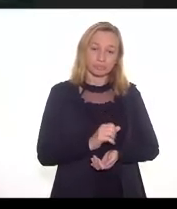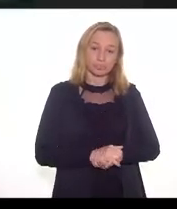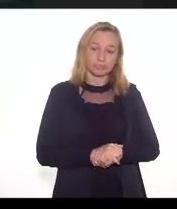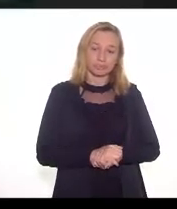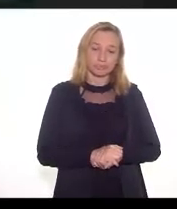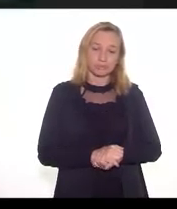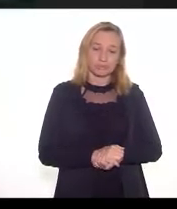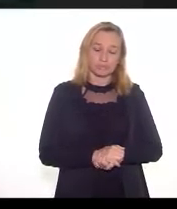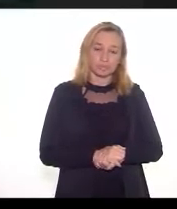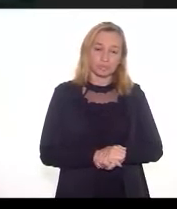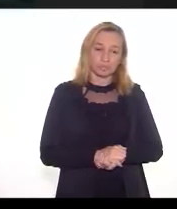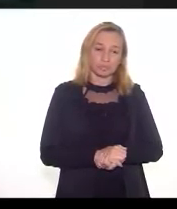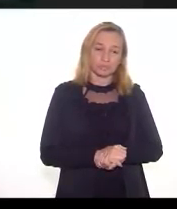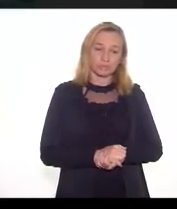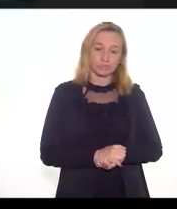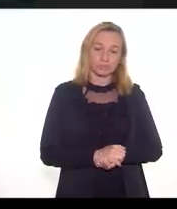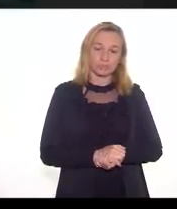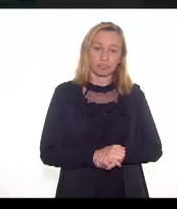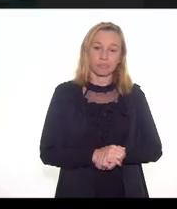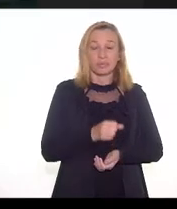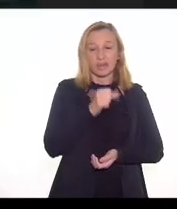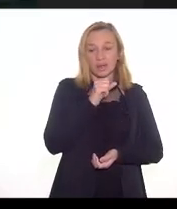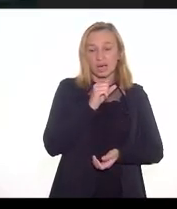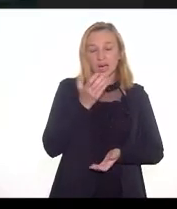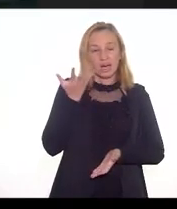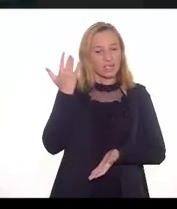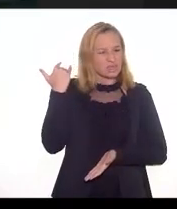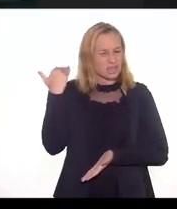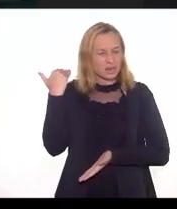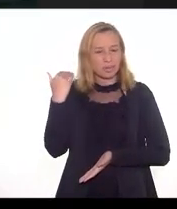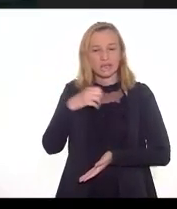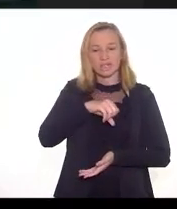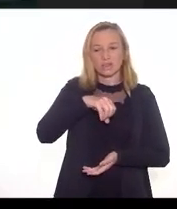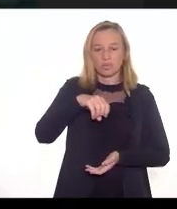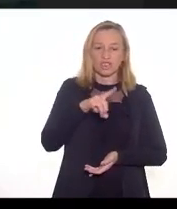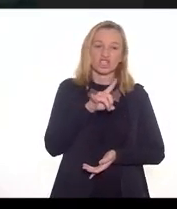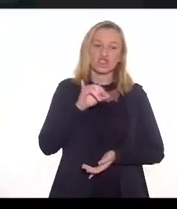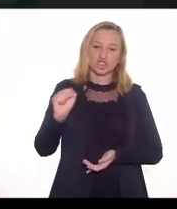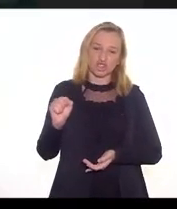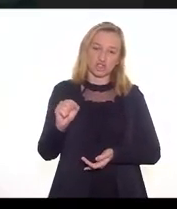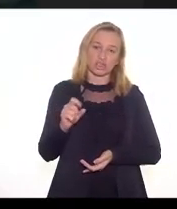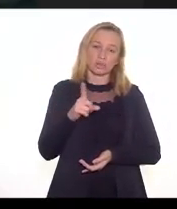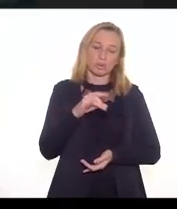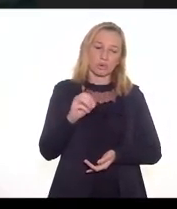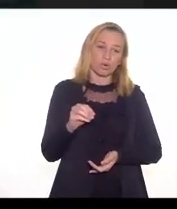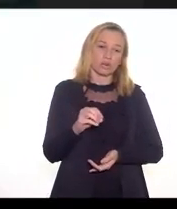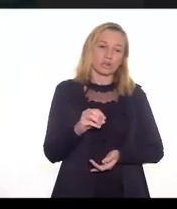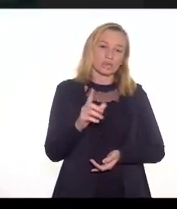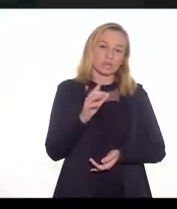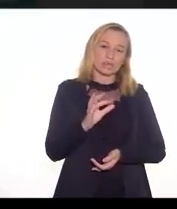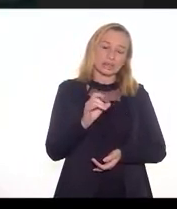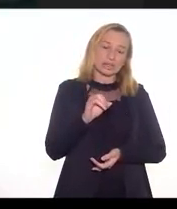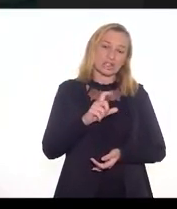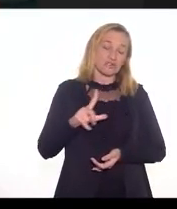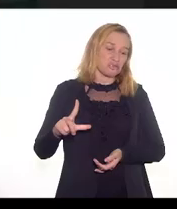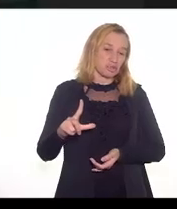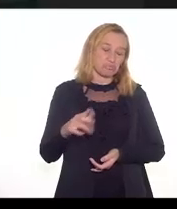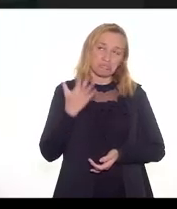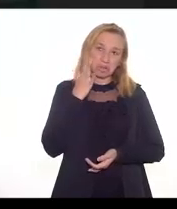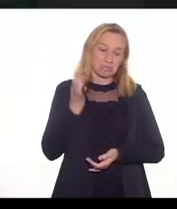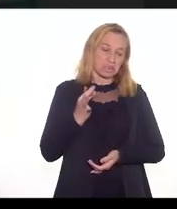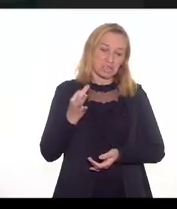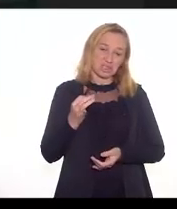não constar, só vai entrar em vigor. Antigamente, só vai entrar em vigor 90 dias para o Código Civil. Nem sei se pois é, exatamente. O Estado alterou isso.